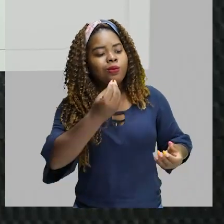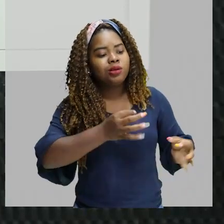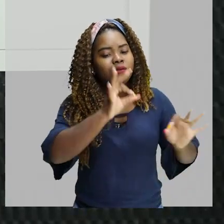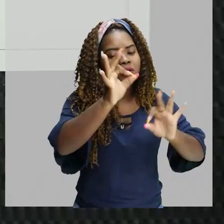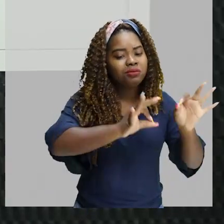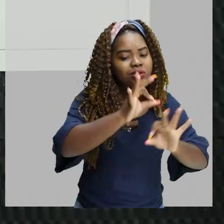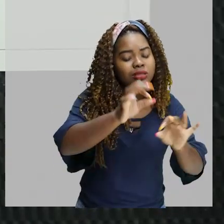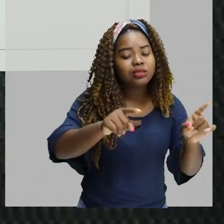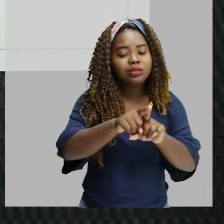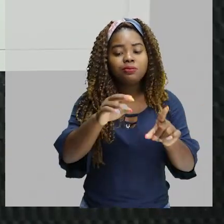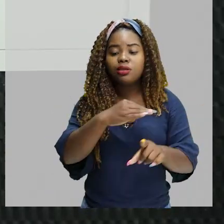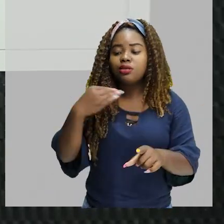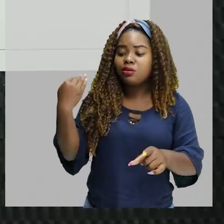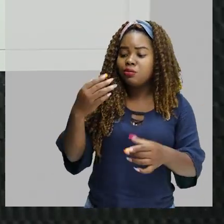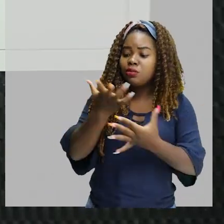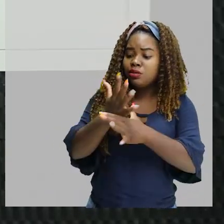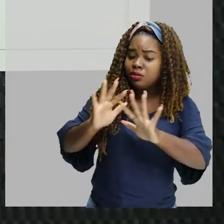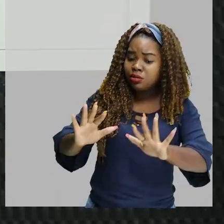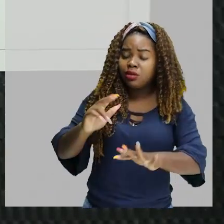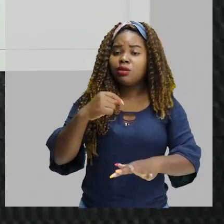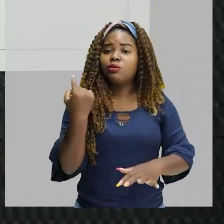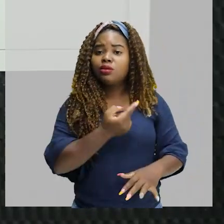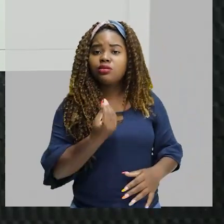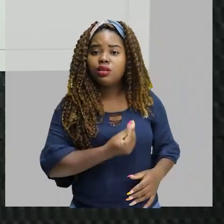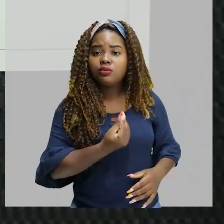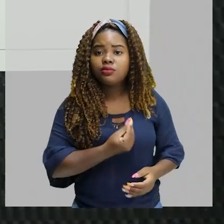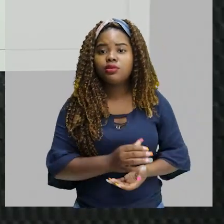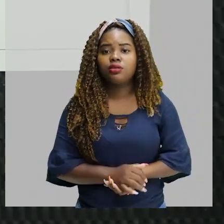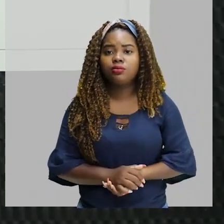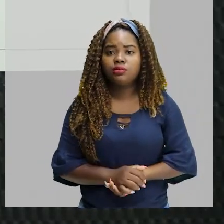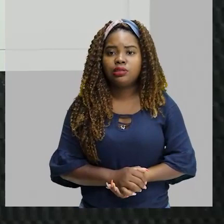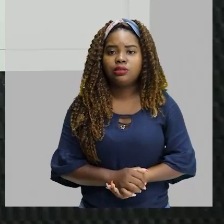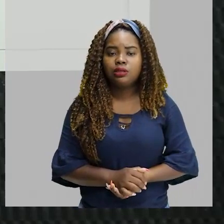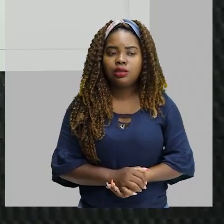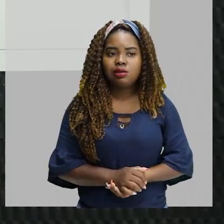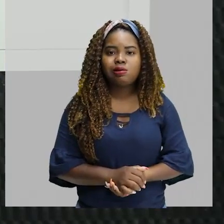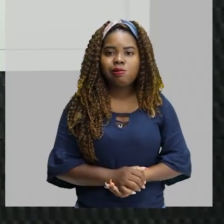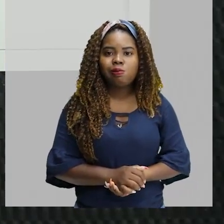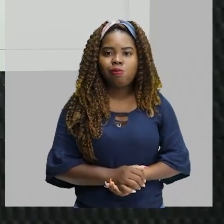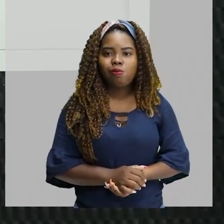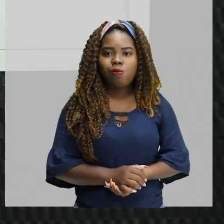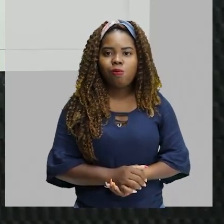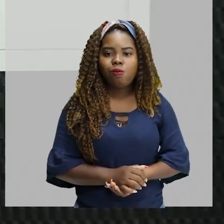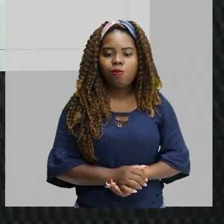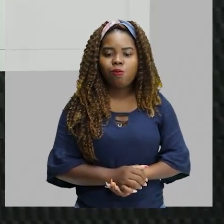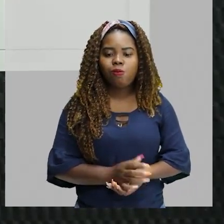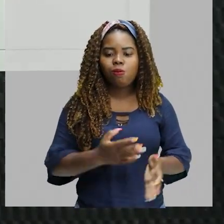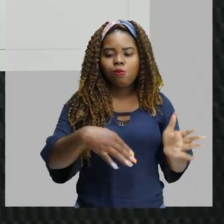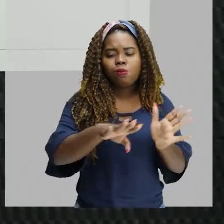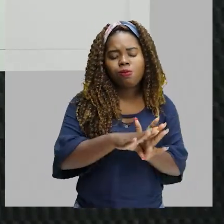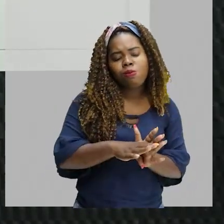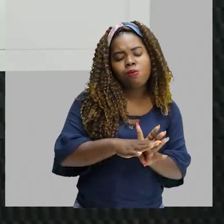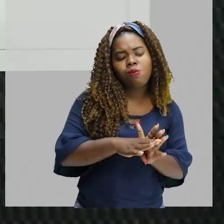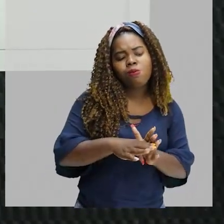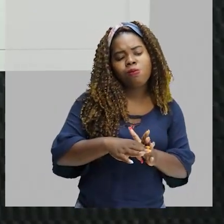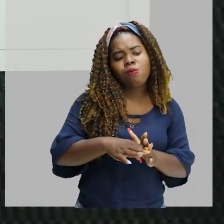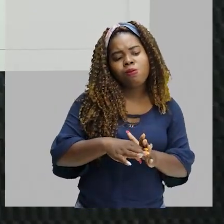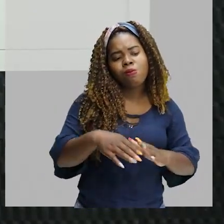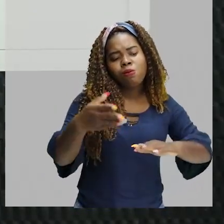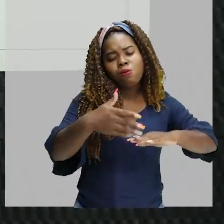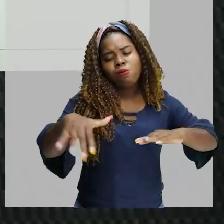de como a morte encerra a nossa vida, necessariamente. Tá? Aí você chega aqui ao ápice do mundo moderno, ali